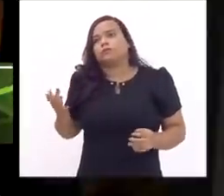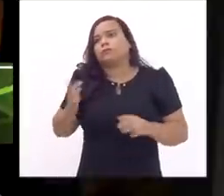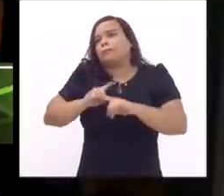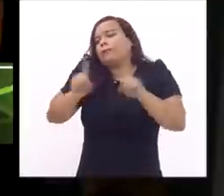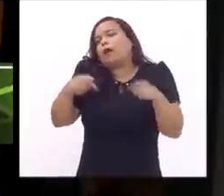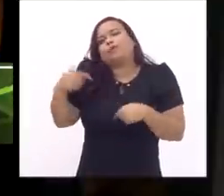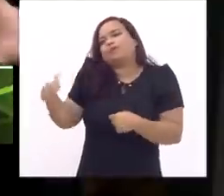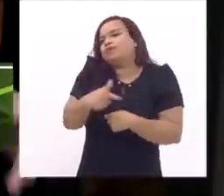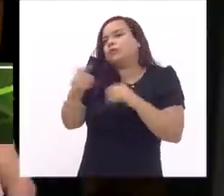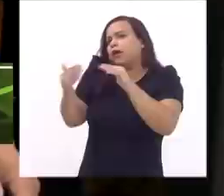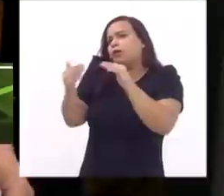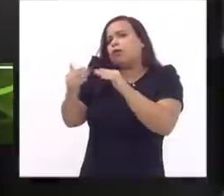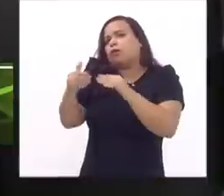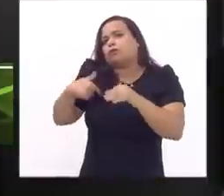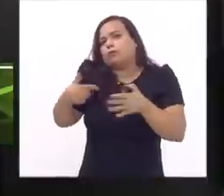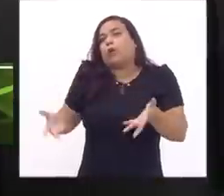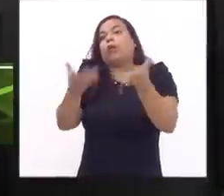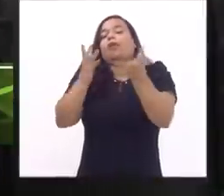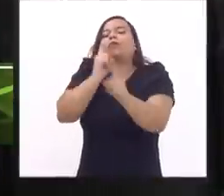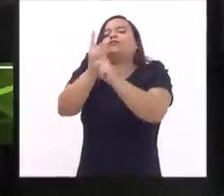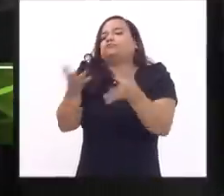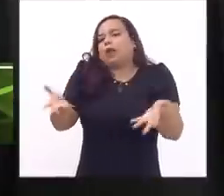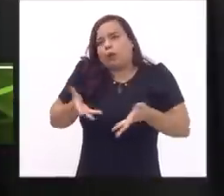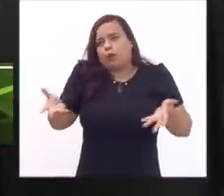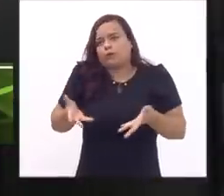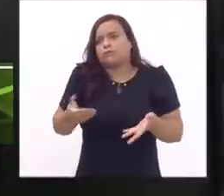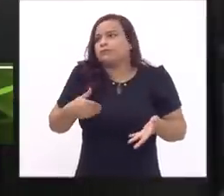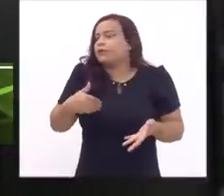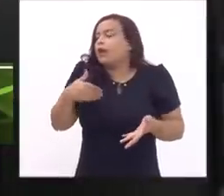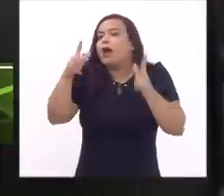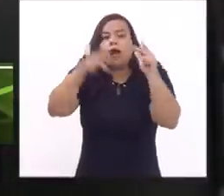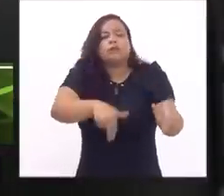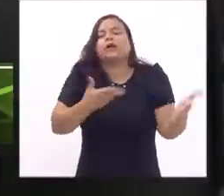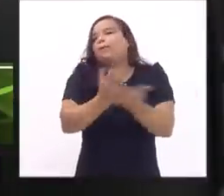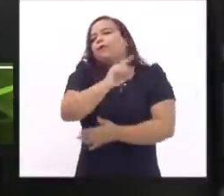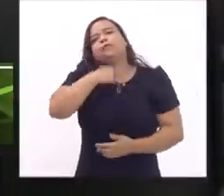Se quiser, ou podemos tirar de pauta, mas do jeito que está, não tem como aprovar.